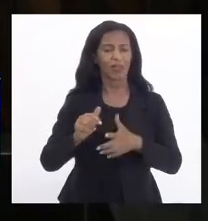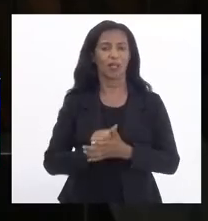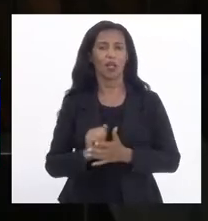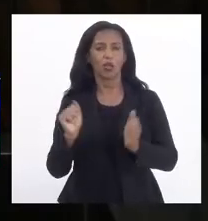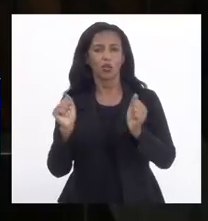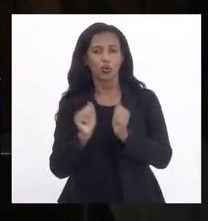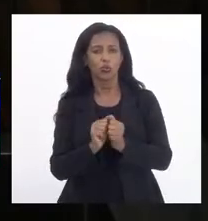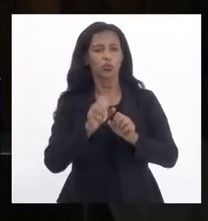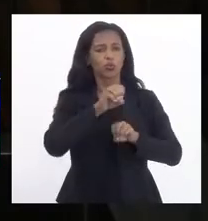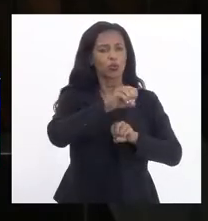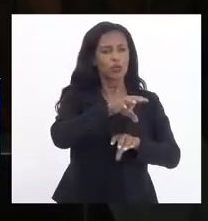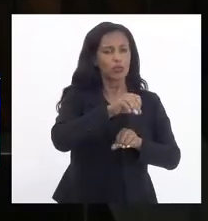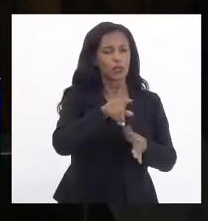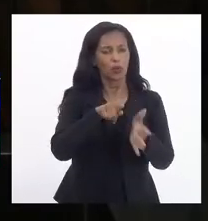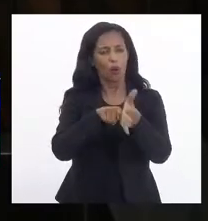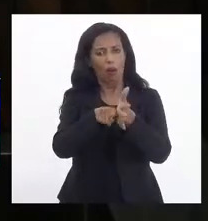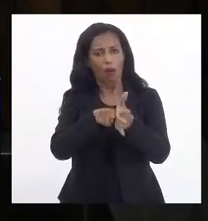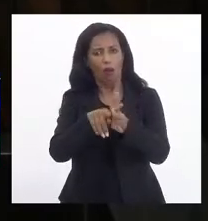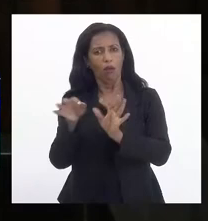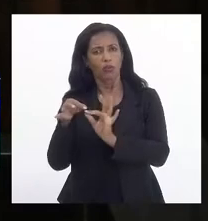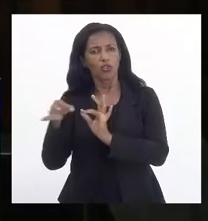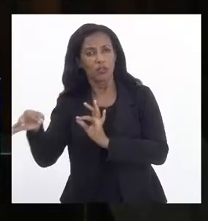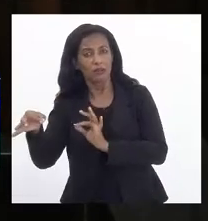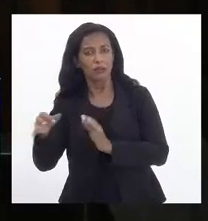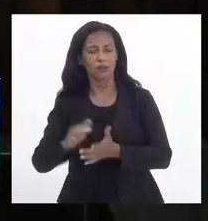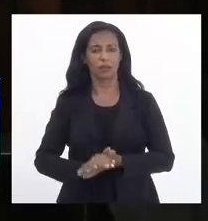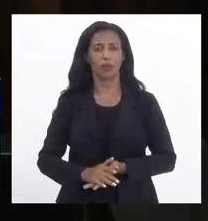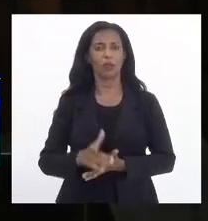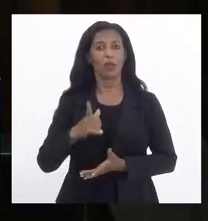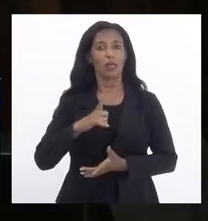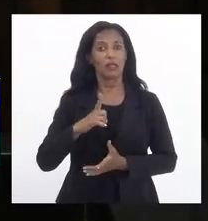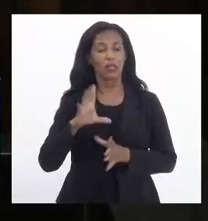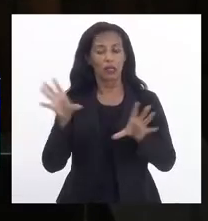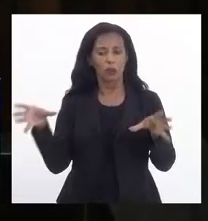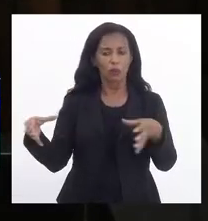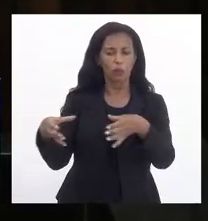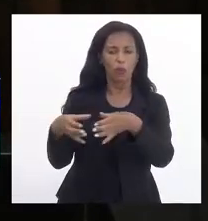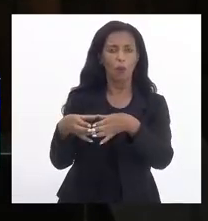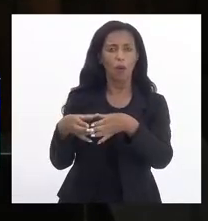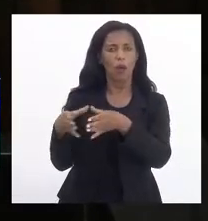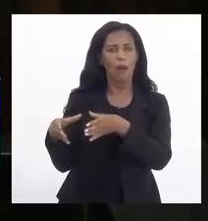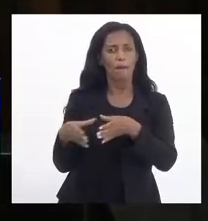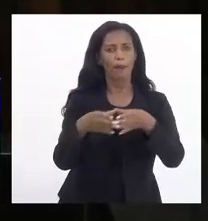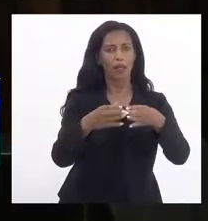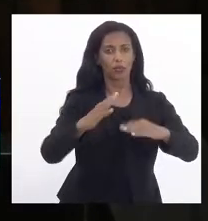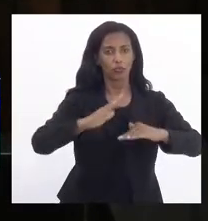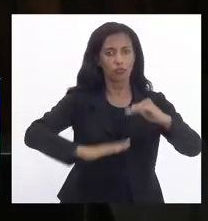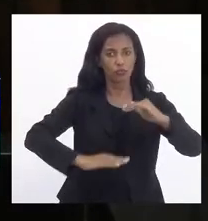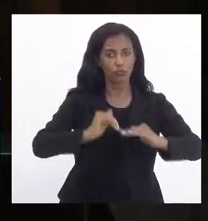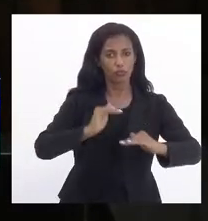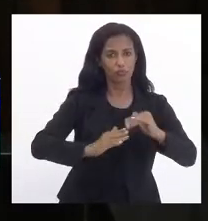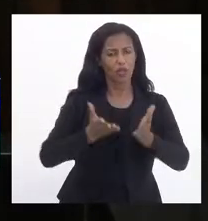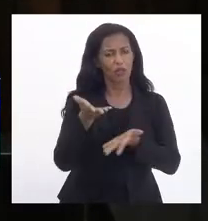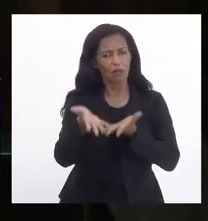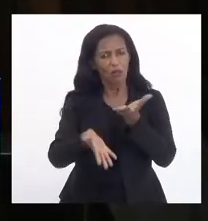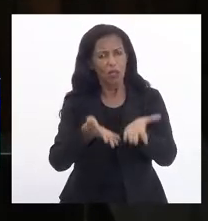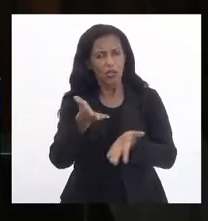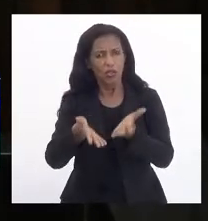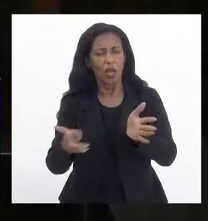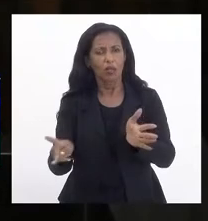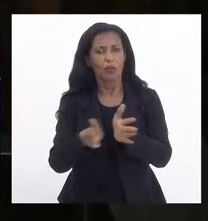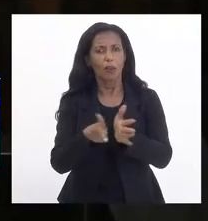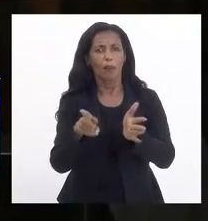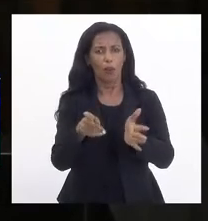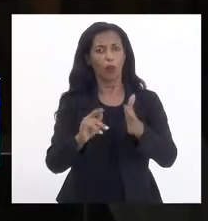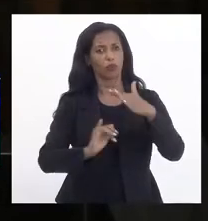ensino, pesquisa e extensão, que tem seu corpo com uma parte dos seus profissionais dedicados exclusivamente